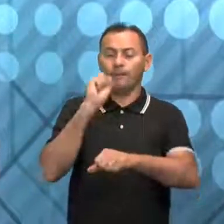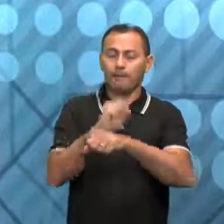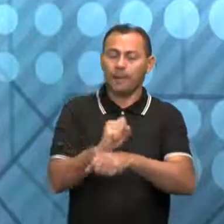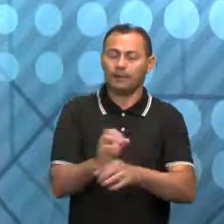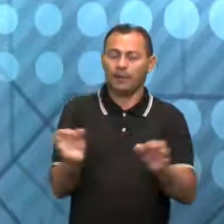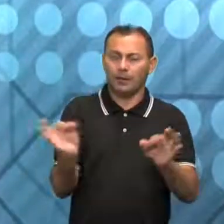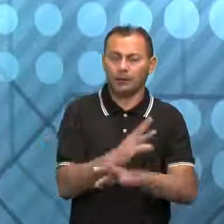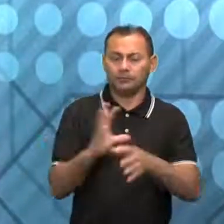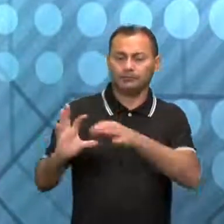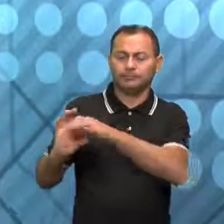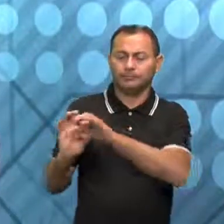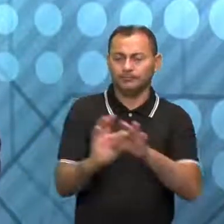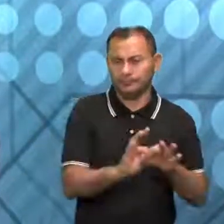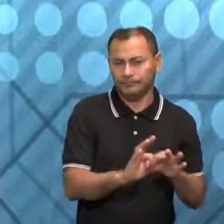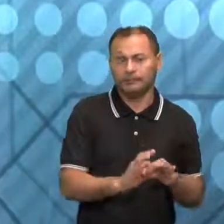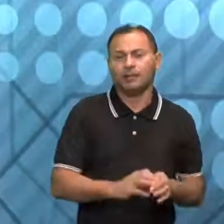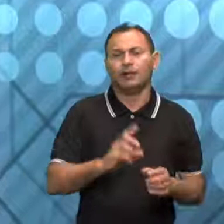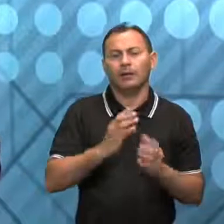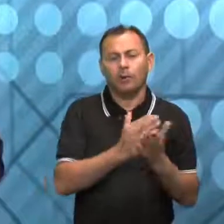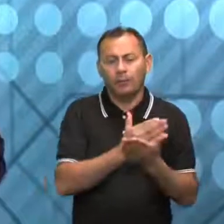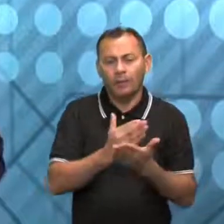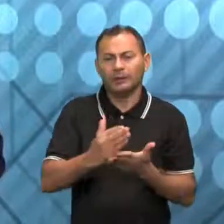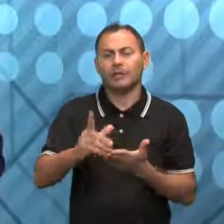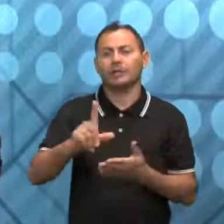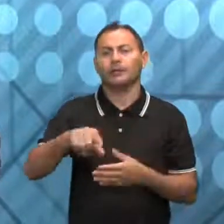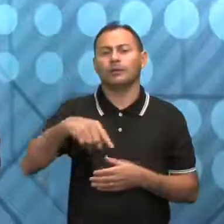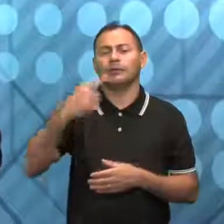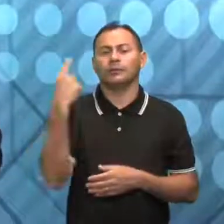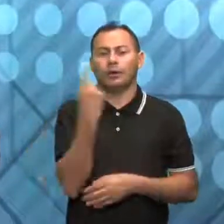finaliza essa nossa contextualização e vamos começar,